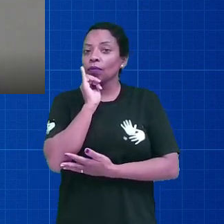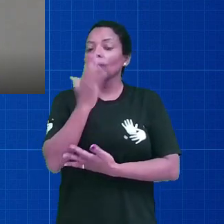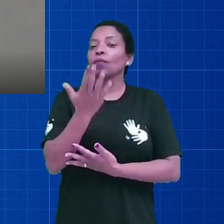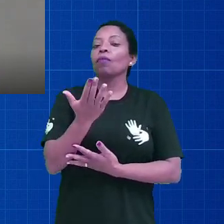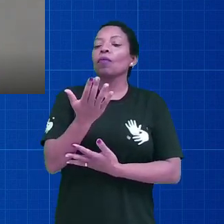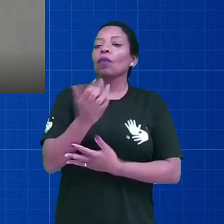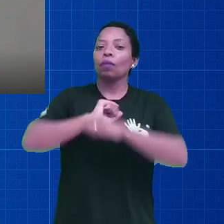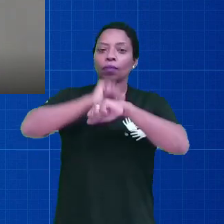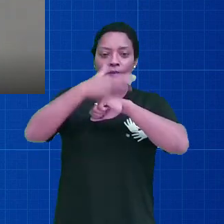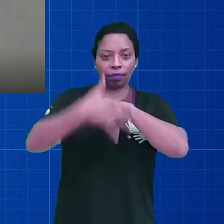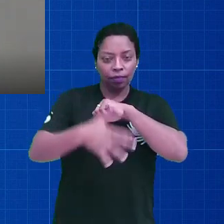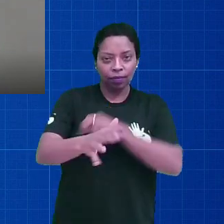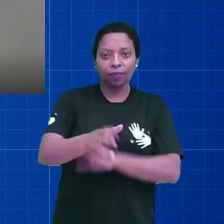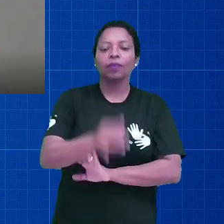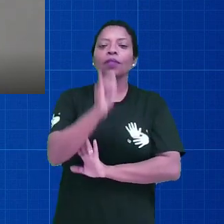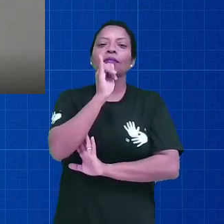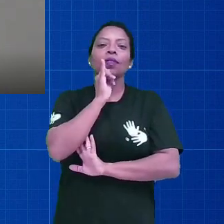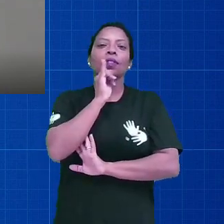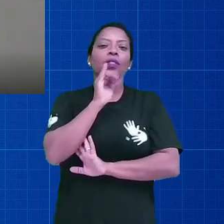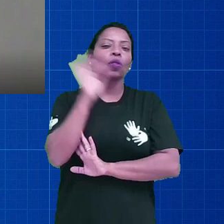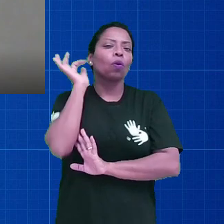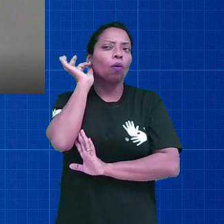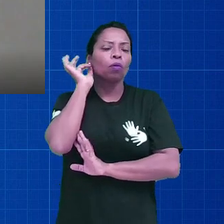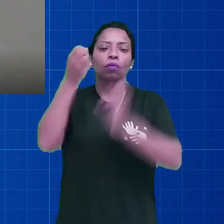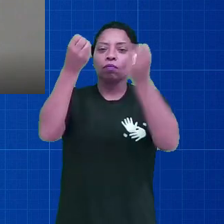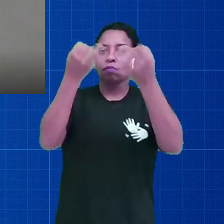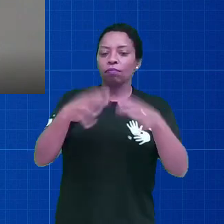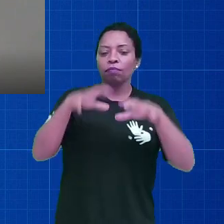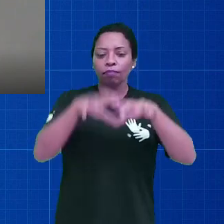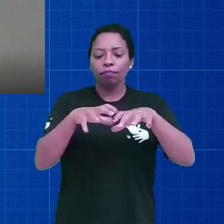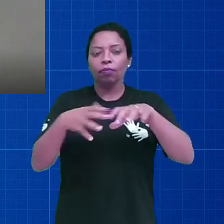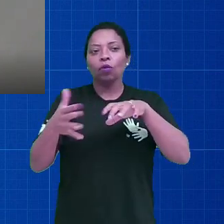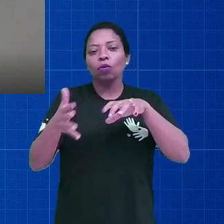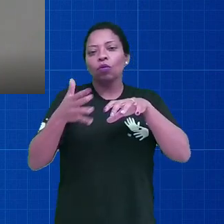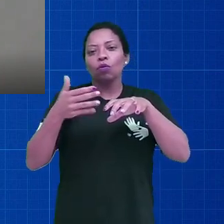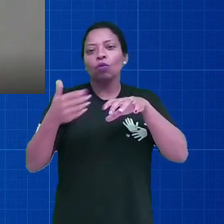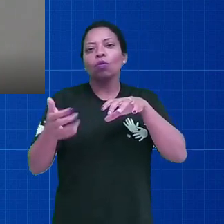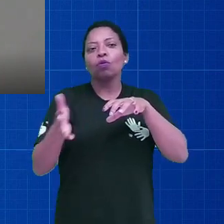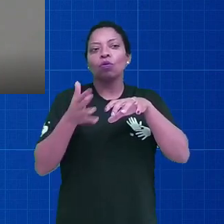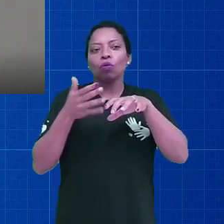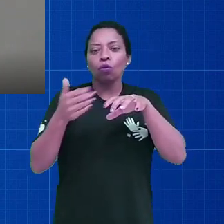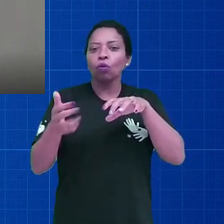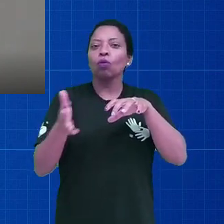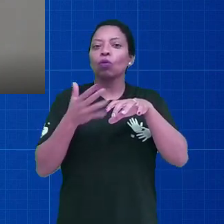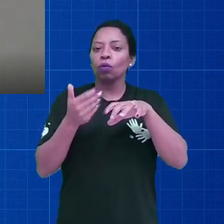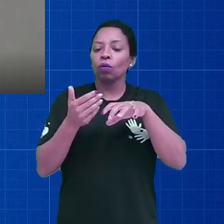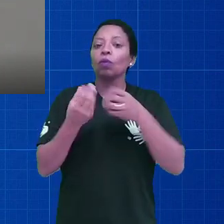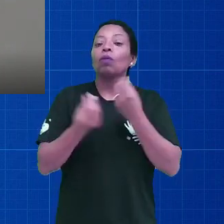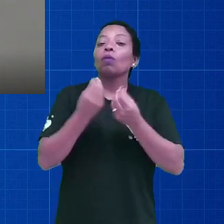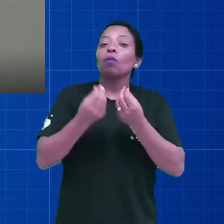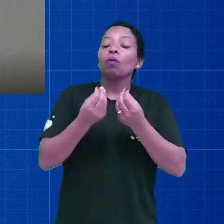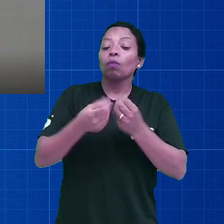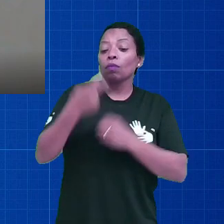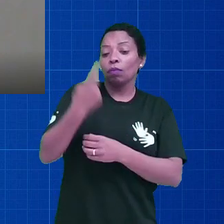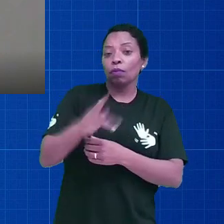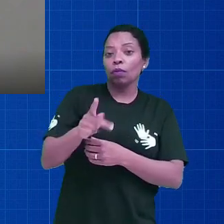excelente, que é um excelente exemplo de ilha de frescor, né? Então, onde você cria ali um microclima, né, que é mais agradável